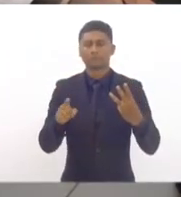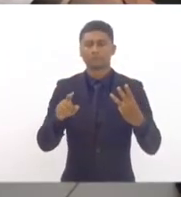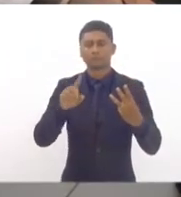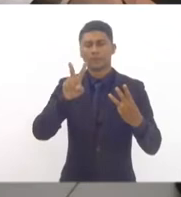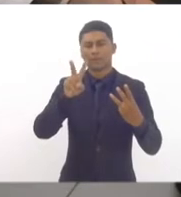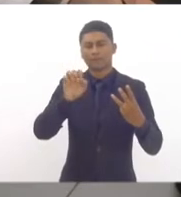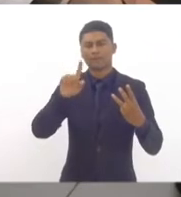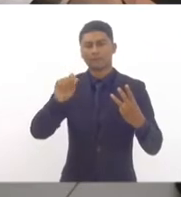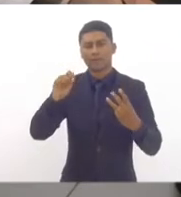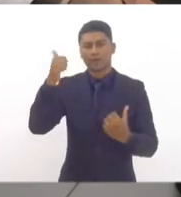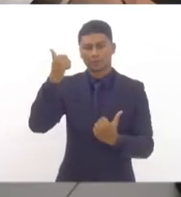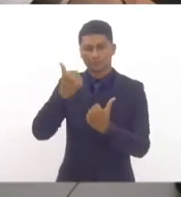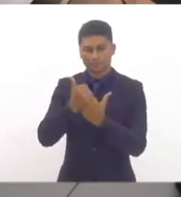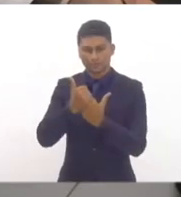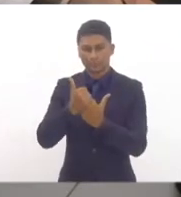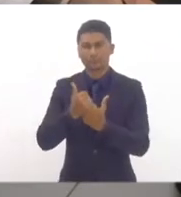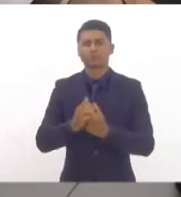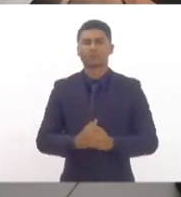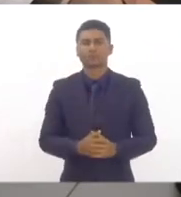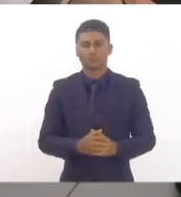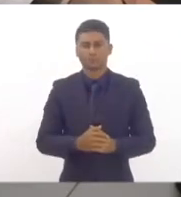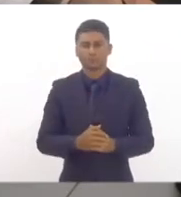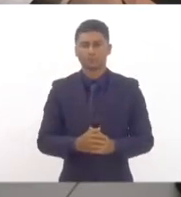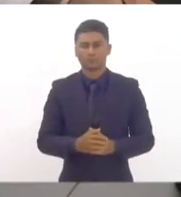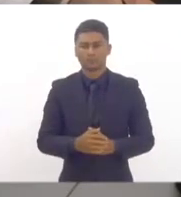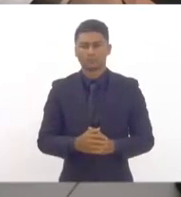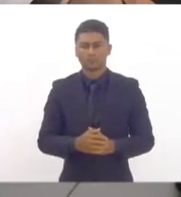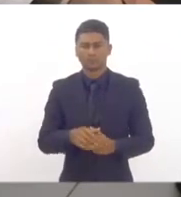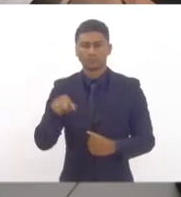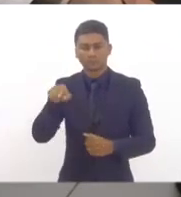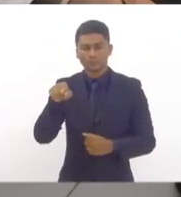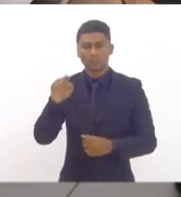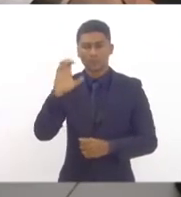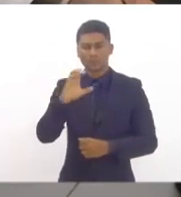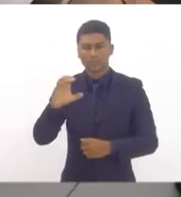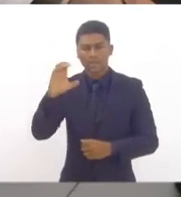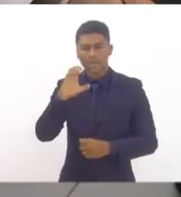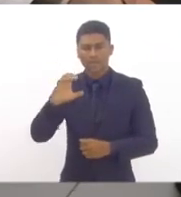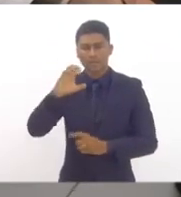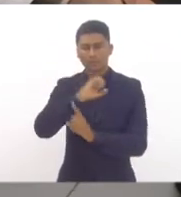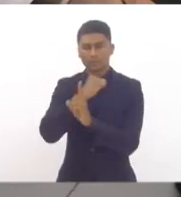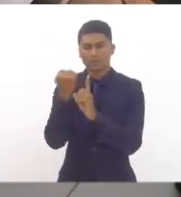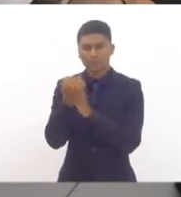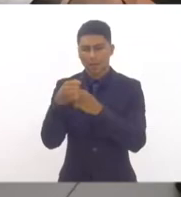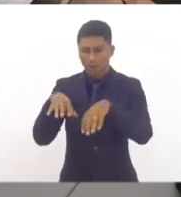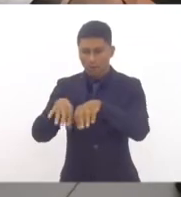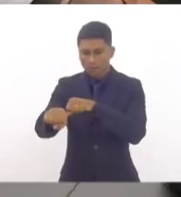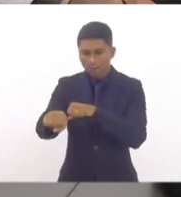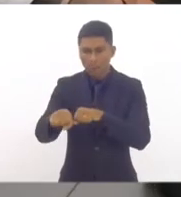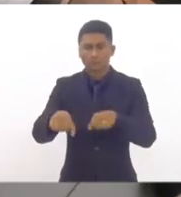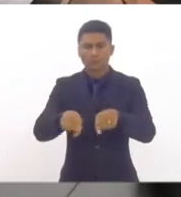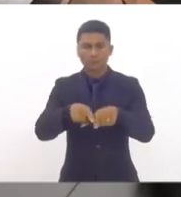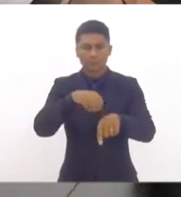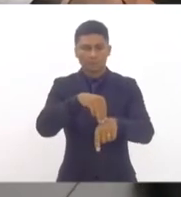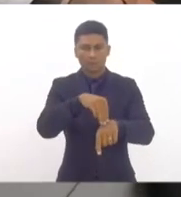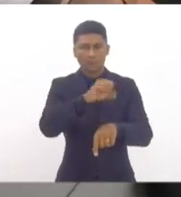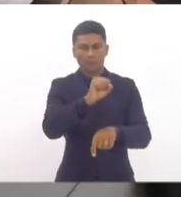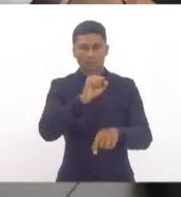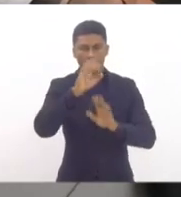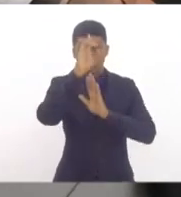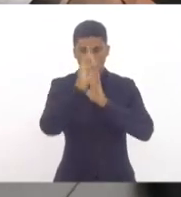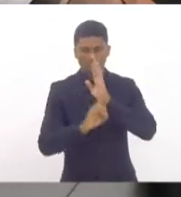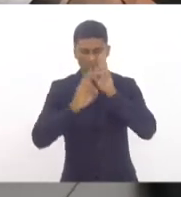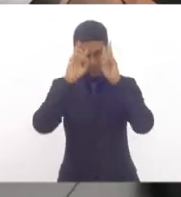e tem a formação em ciências sociais, fazendo mestrado em direitos humanos e também